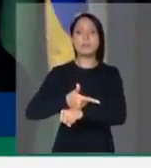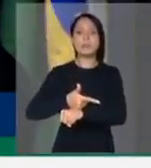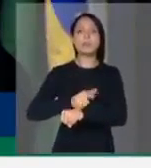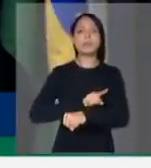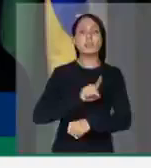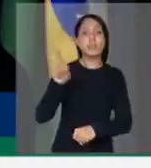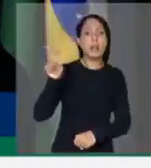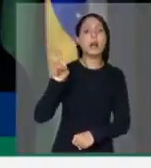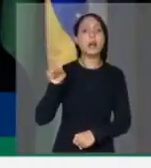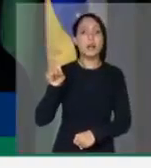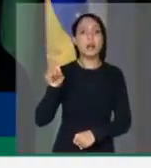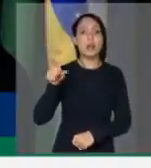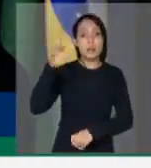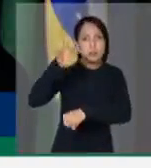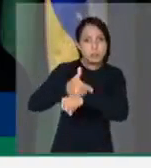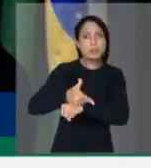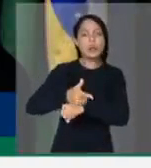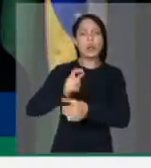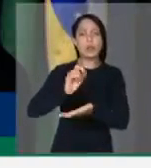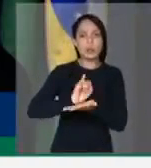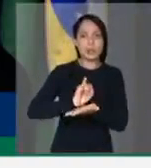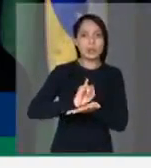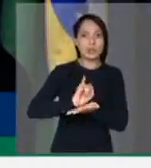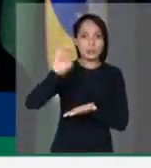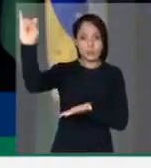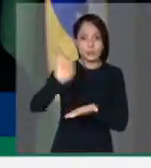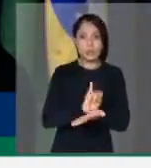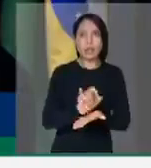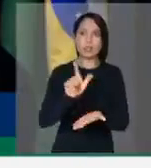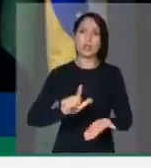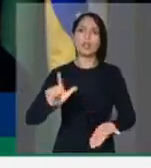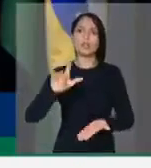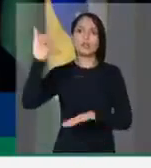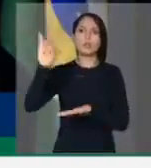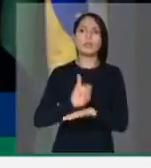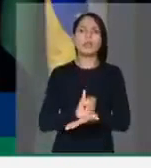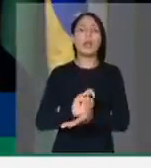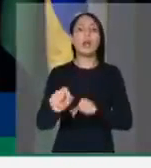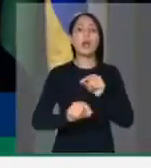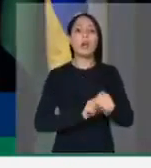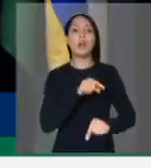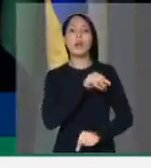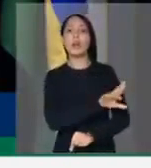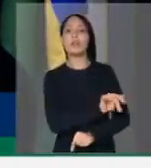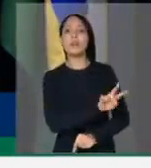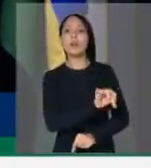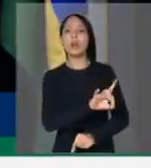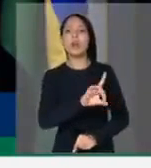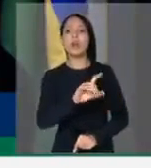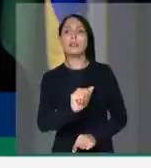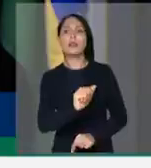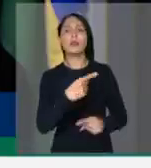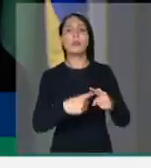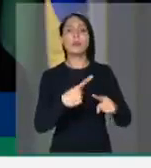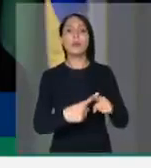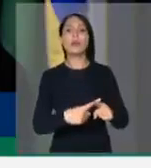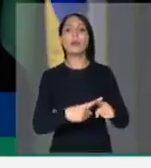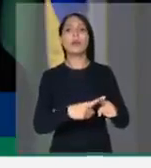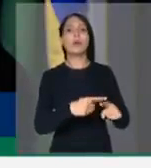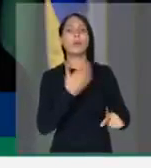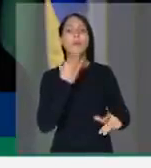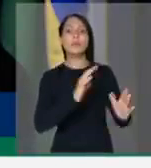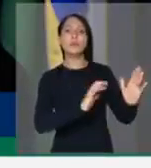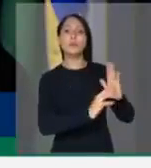e de revólveres importadas, obviamente, ela fosse revogada a pedido do Partido Socialista